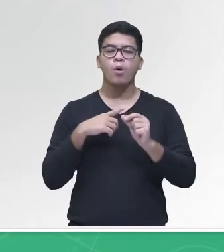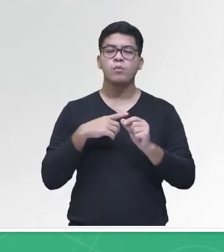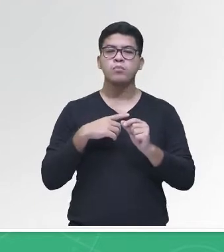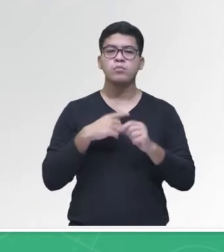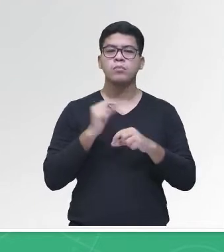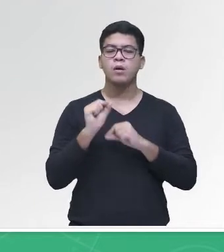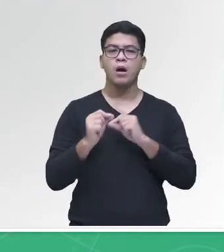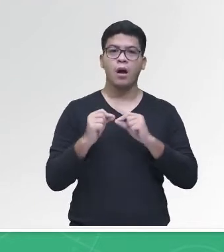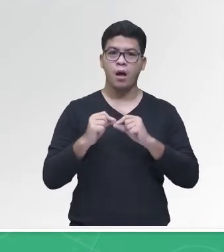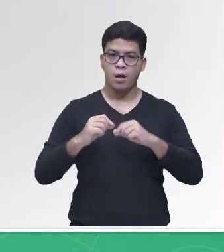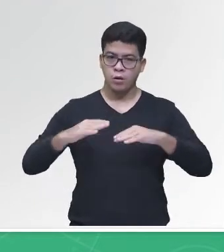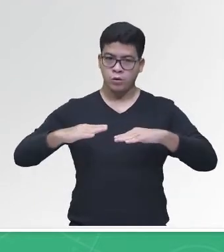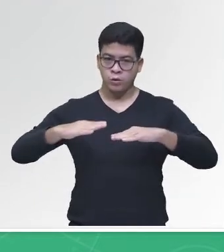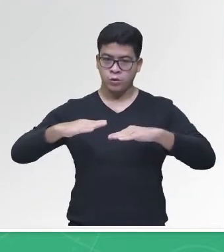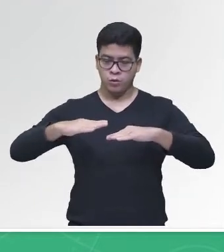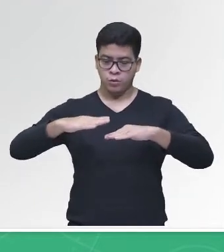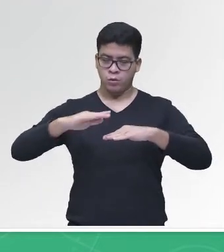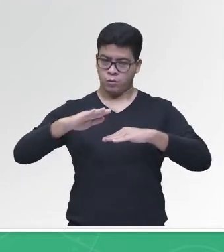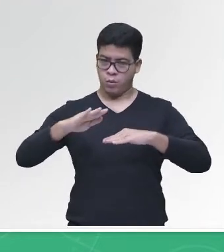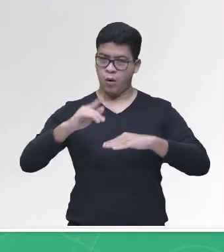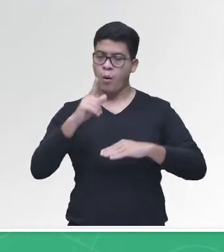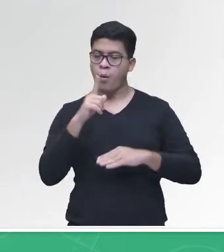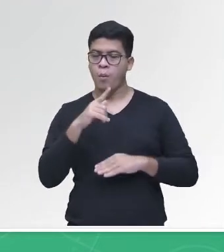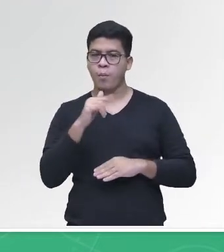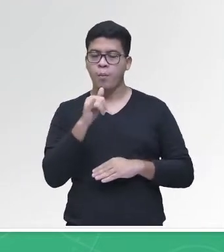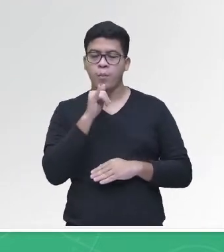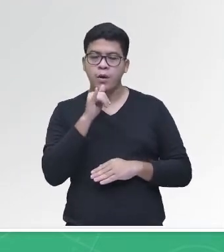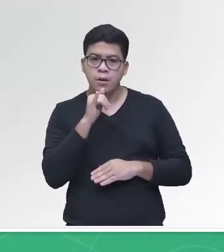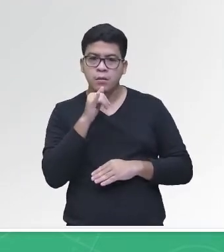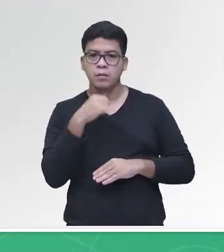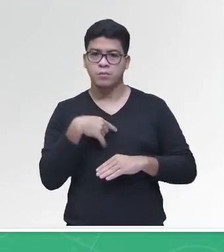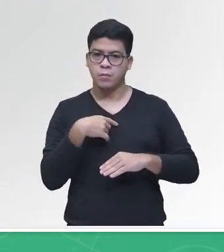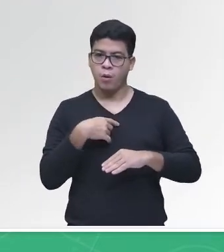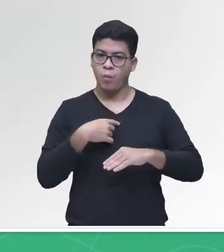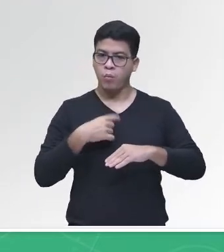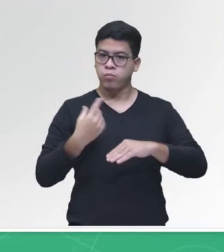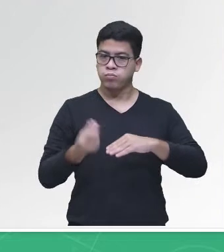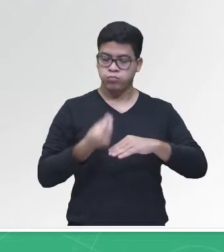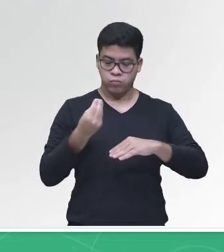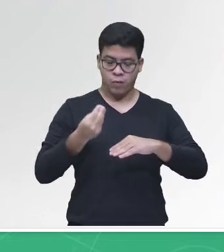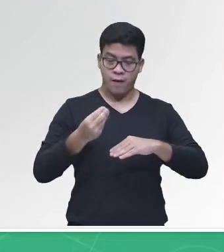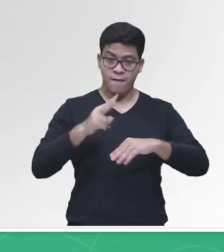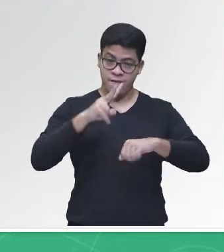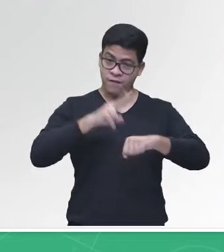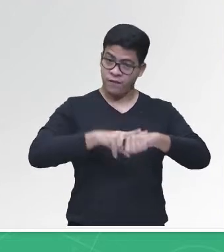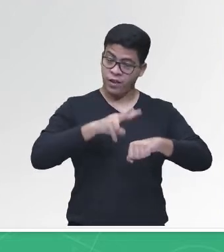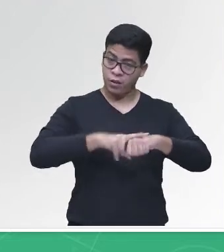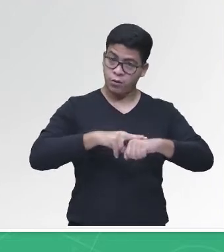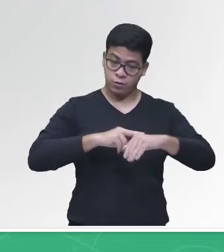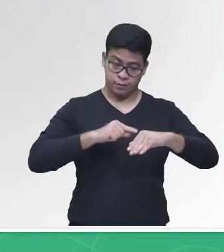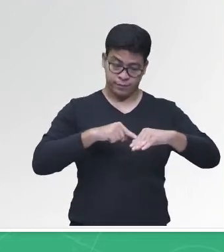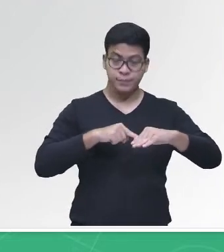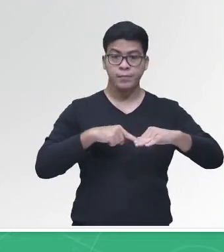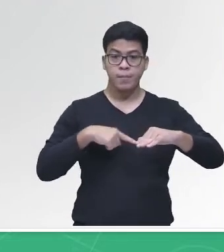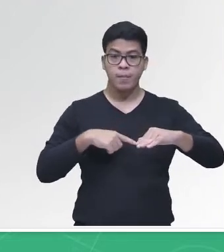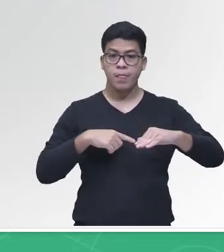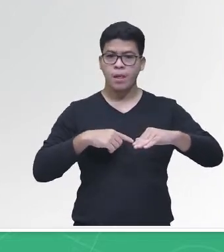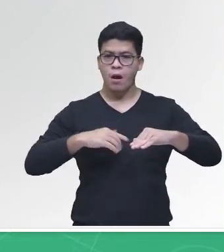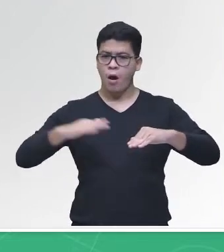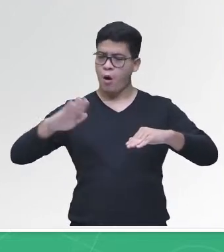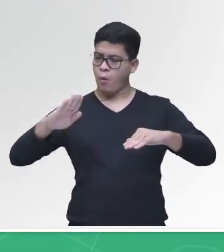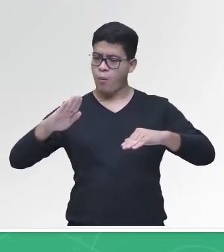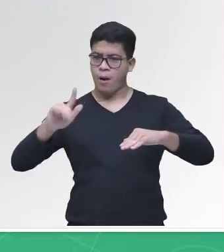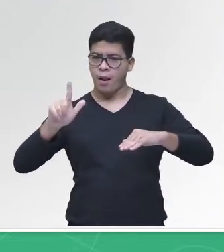2 corpos. Vejam, eu tenho o vidro e tenho a lã. Aí eu vou